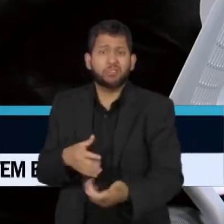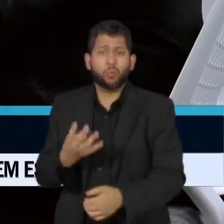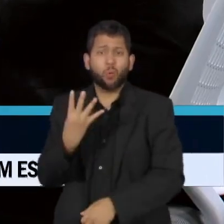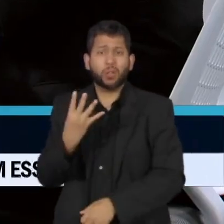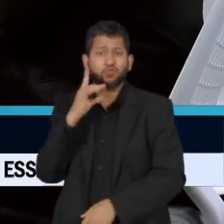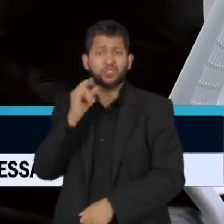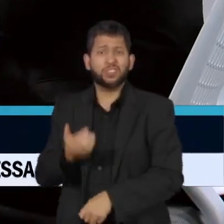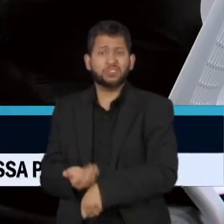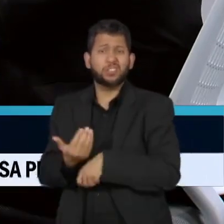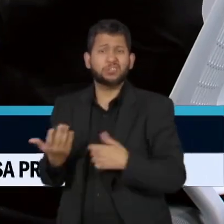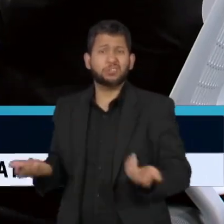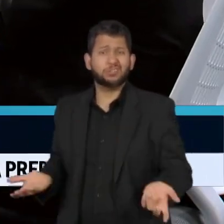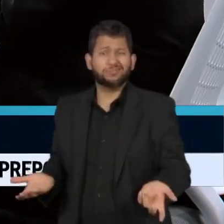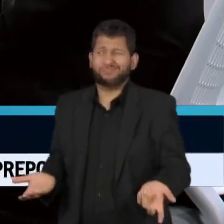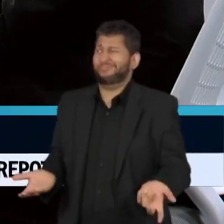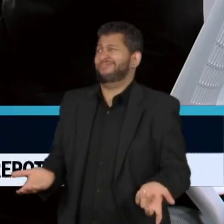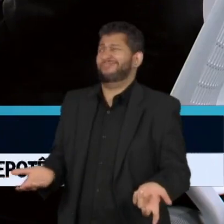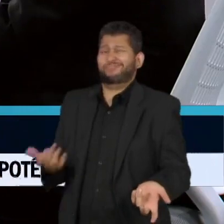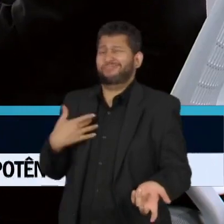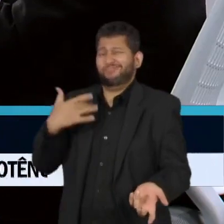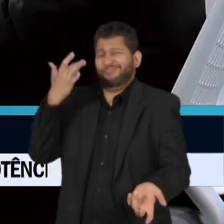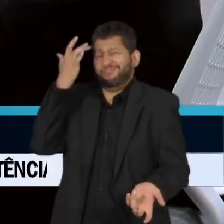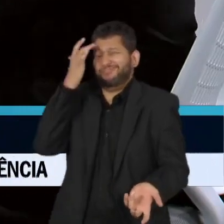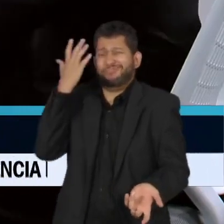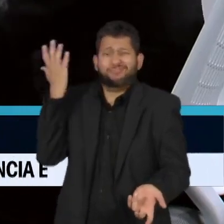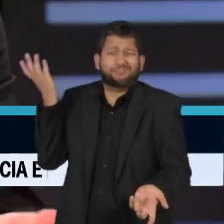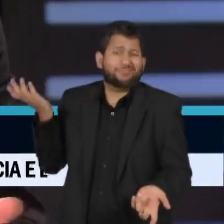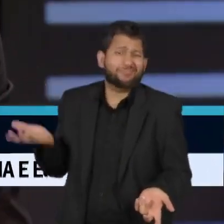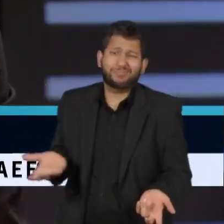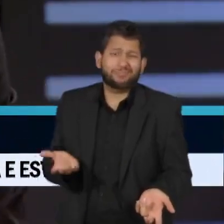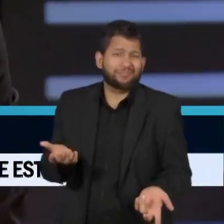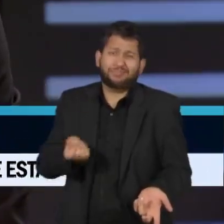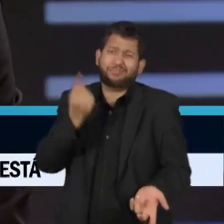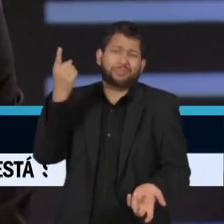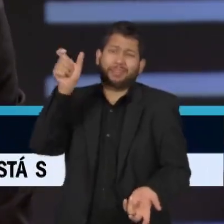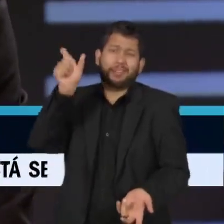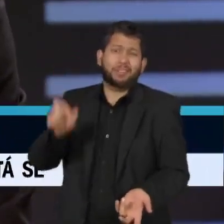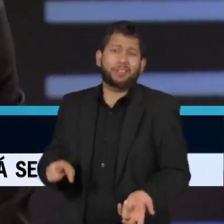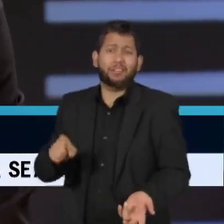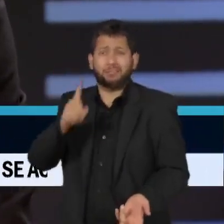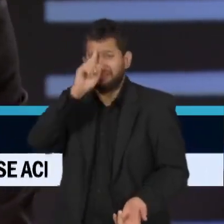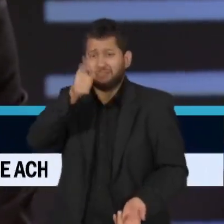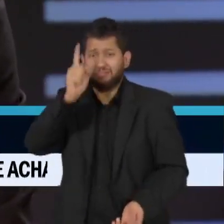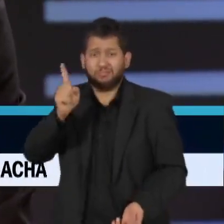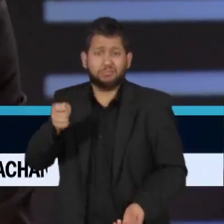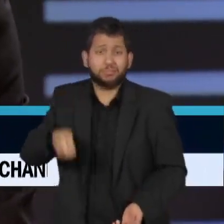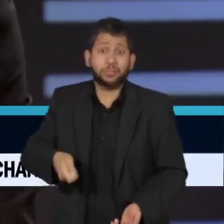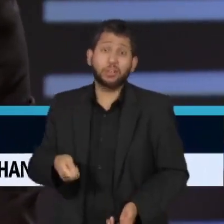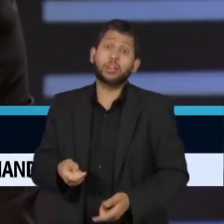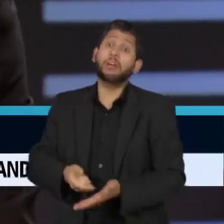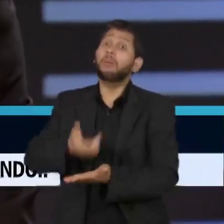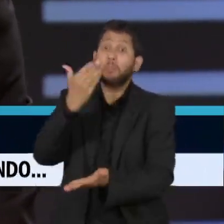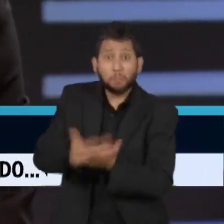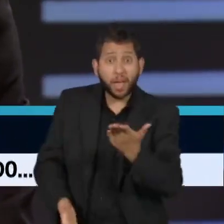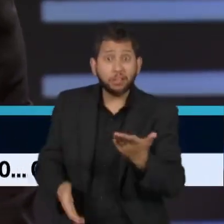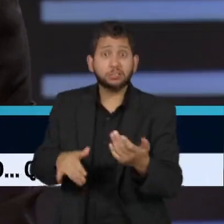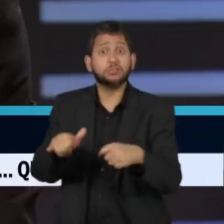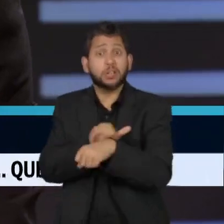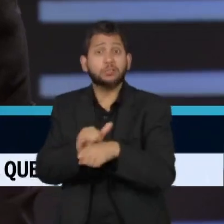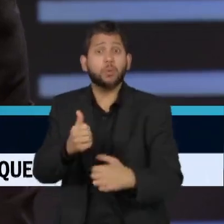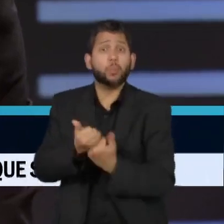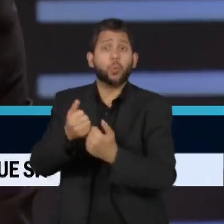não é nem razoável Tá certo muito longe uma figura de um estatística então eu diria que o custo político não só pra ele